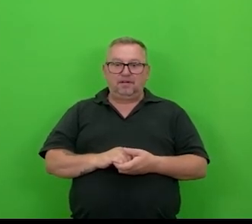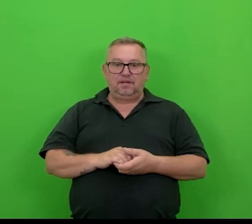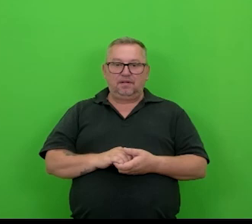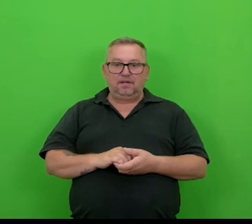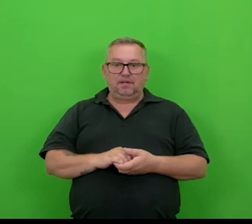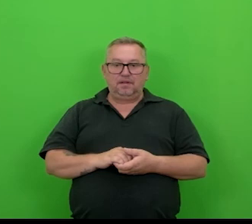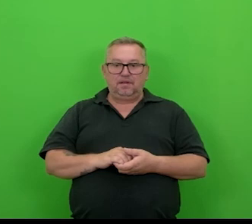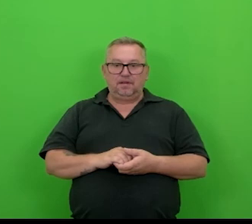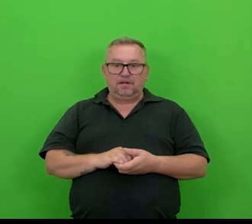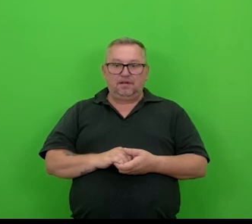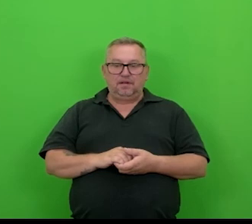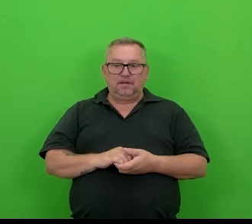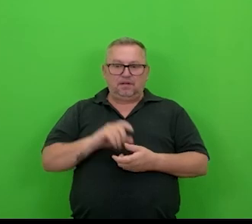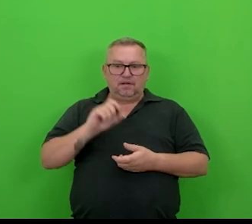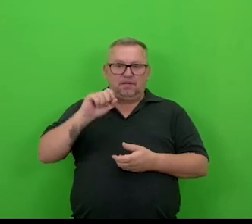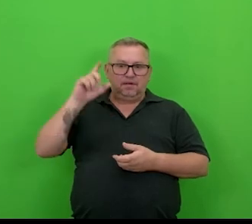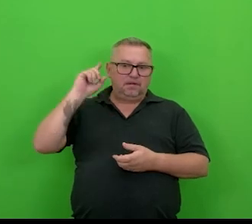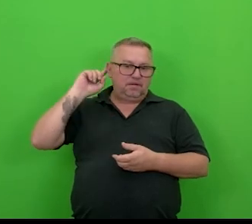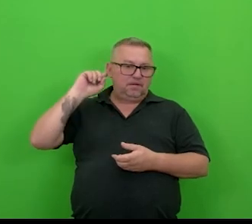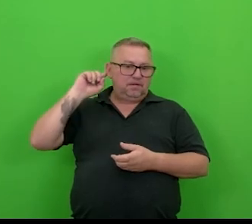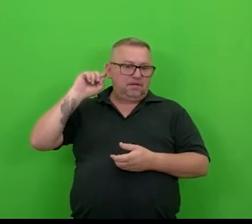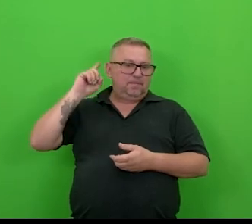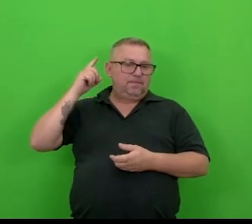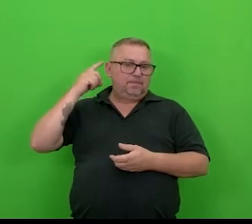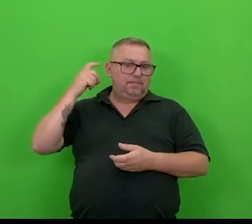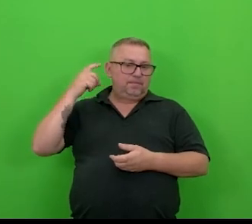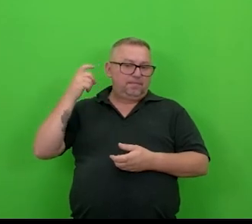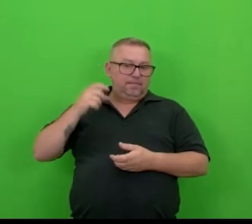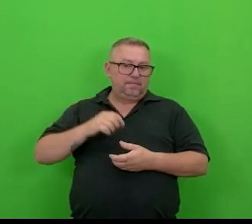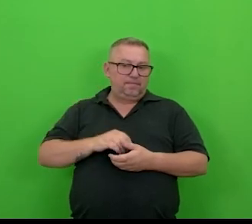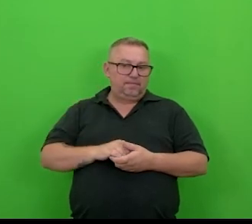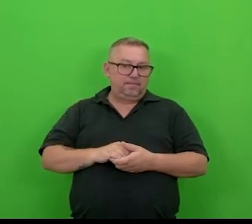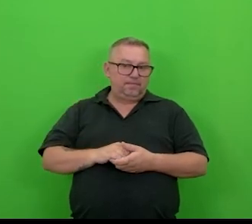Dá para dar uma aumentadinha no seu som aí, Vitor?